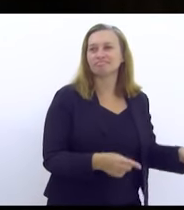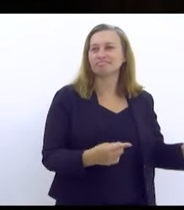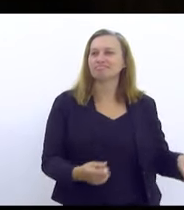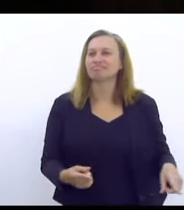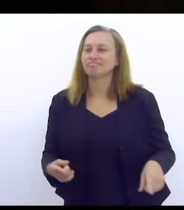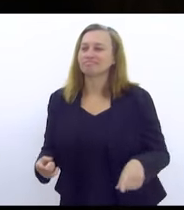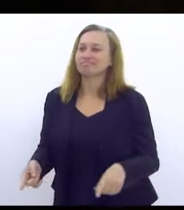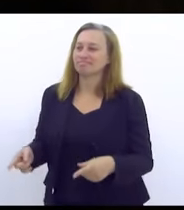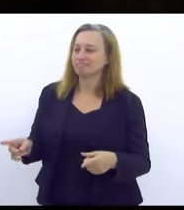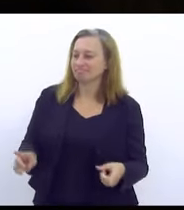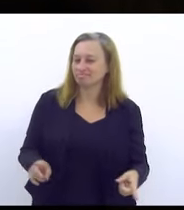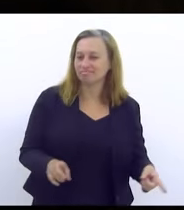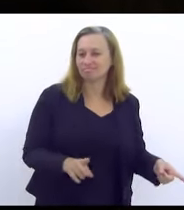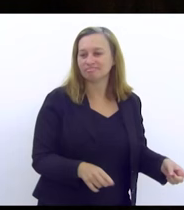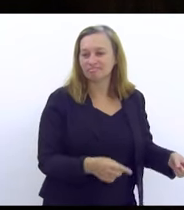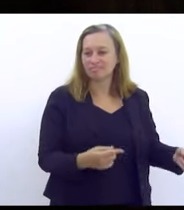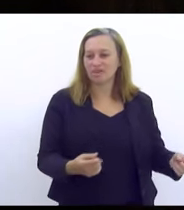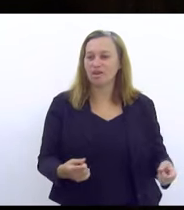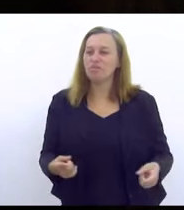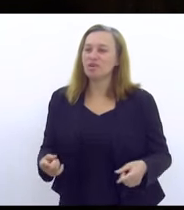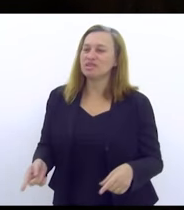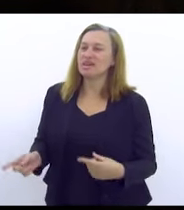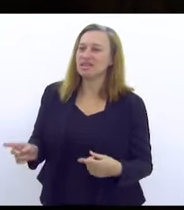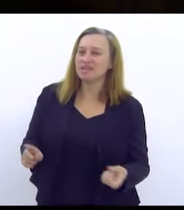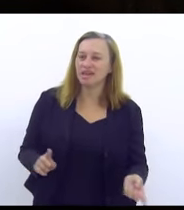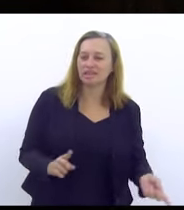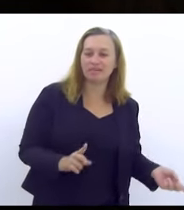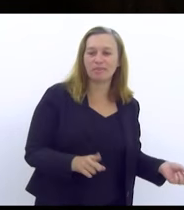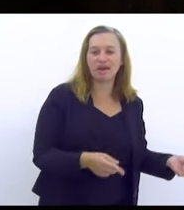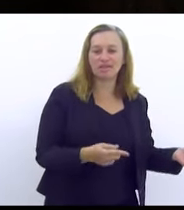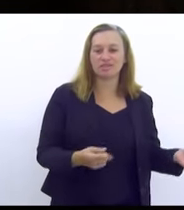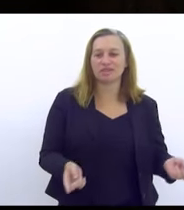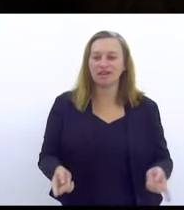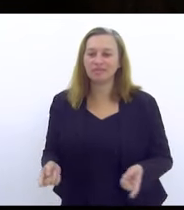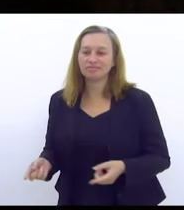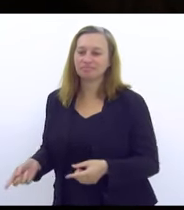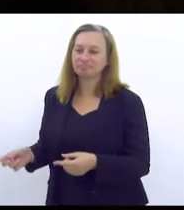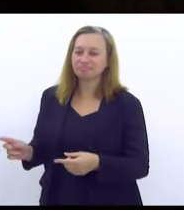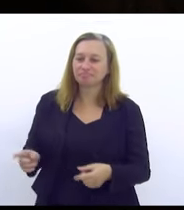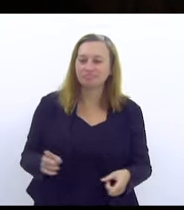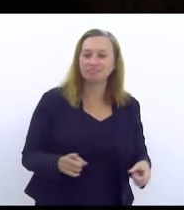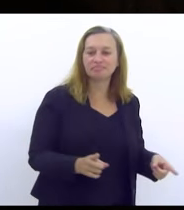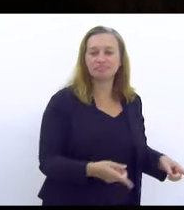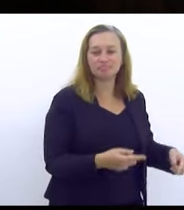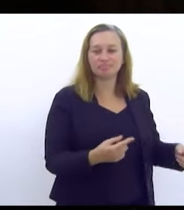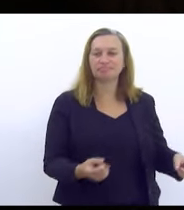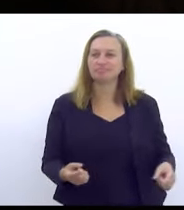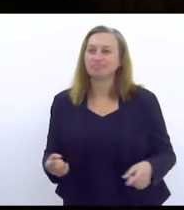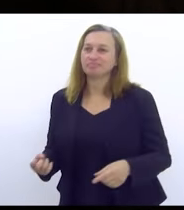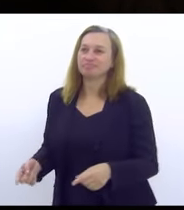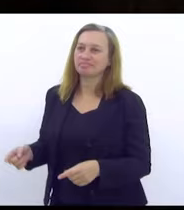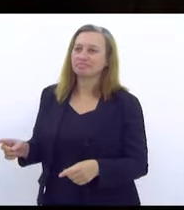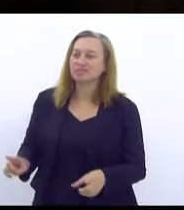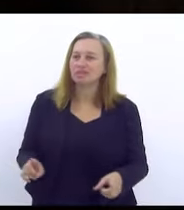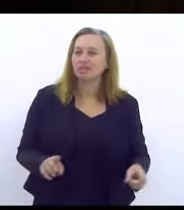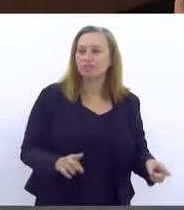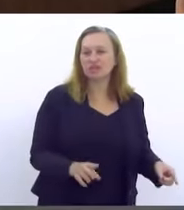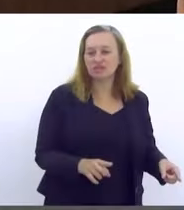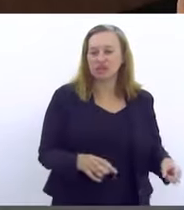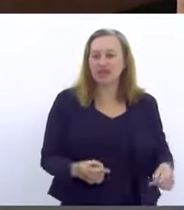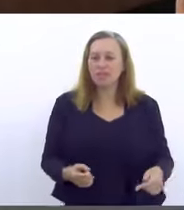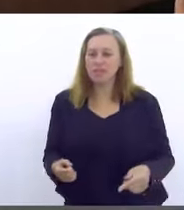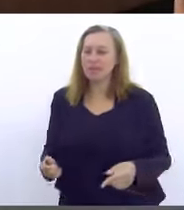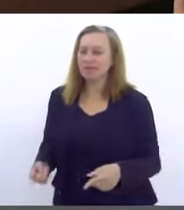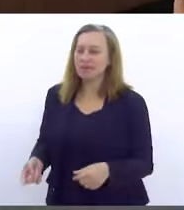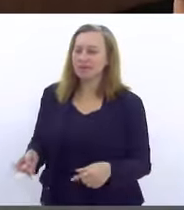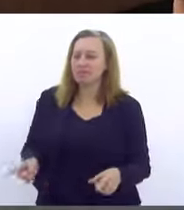lá, lá, lá, lá, lá, lá, lá, lá, lá, lá, lá, lá, lá,